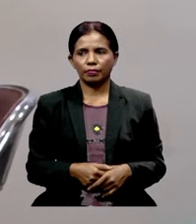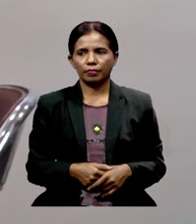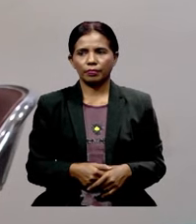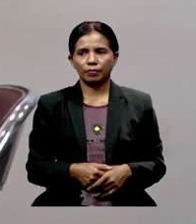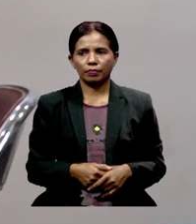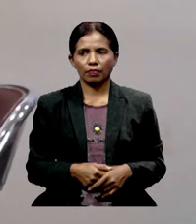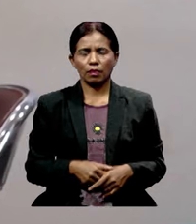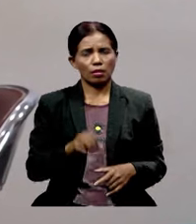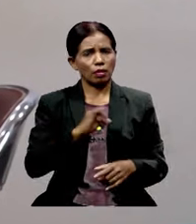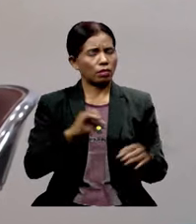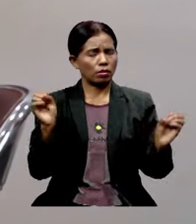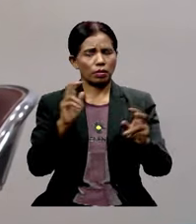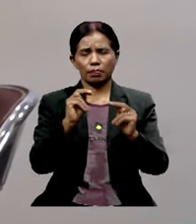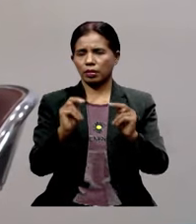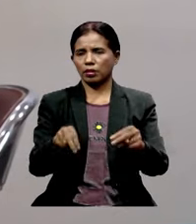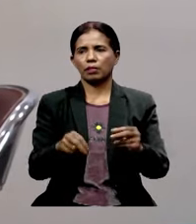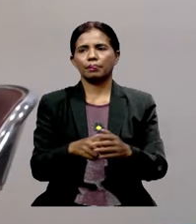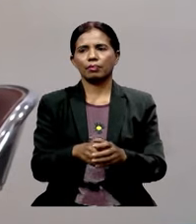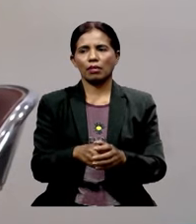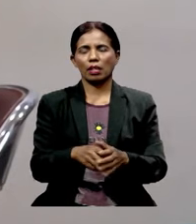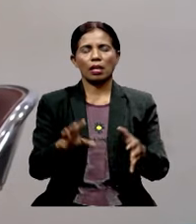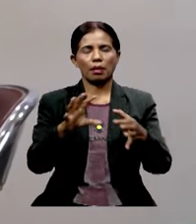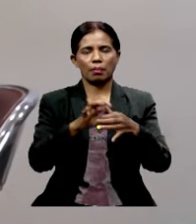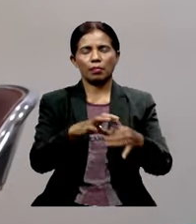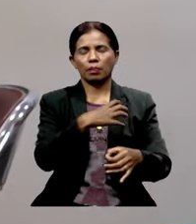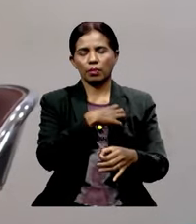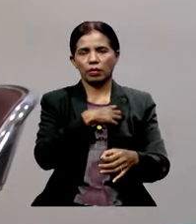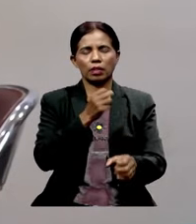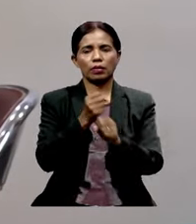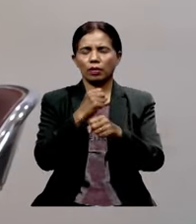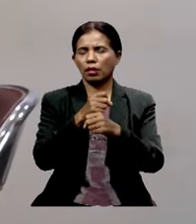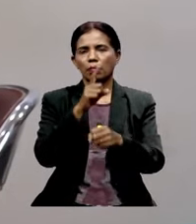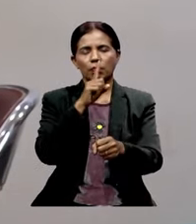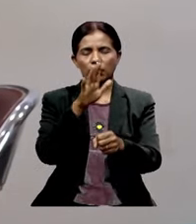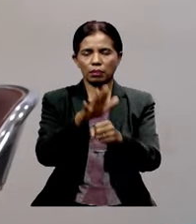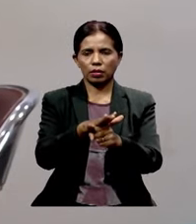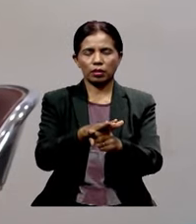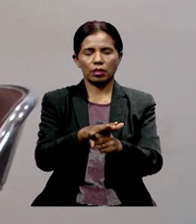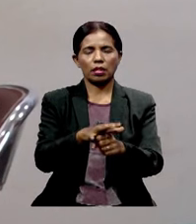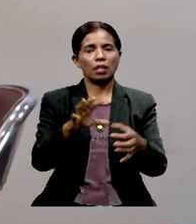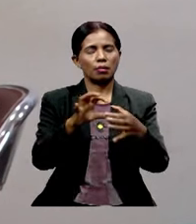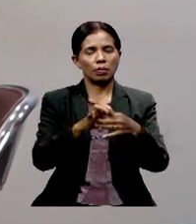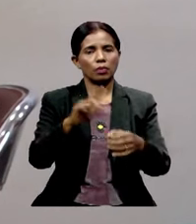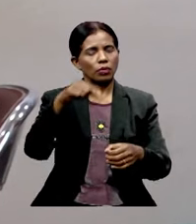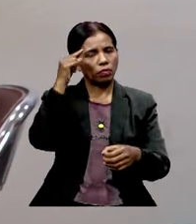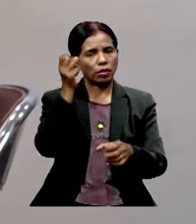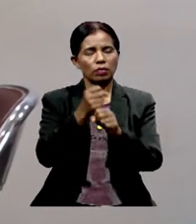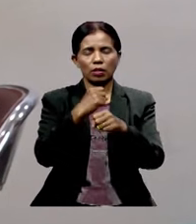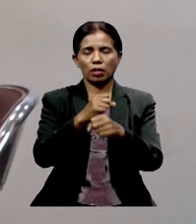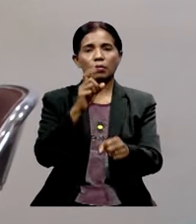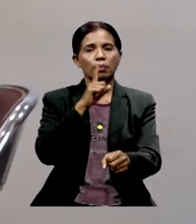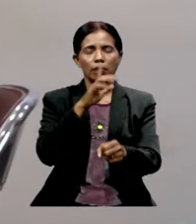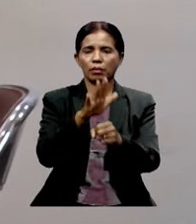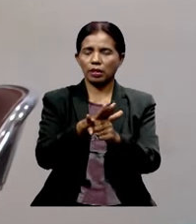yeah. Ahora la precisa nem ba membro polícia atual juramento nem ba membros governo atual juramento tamba it hatene